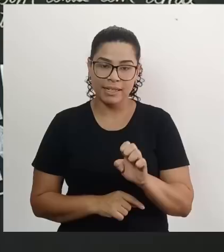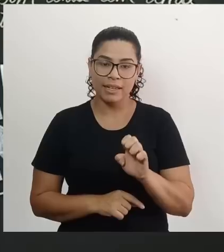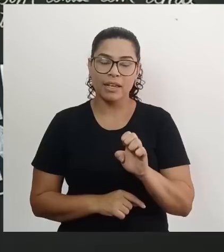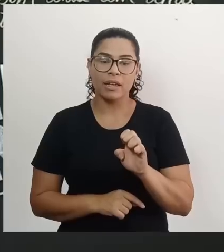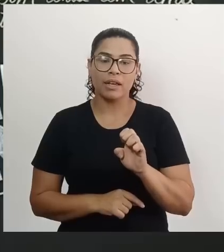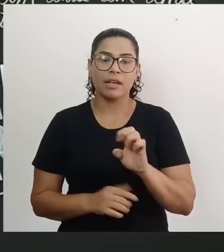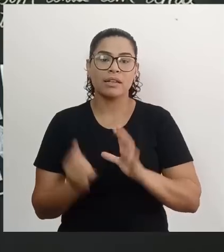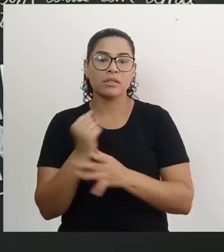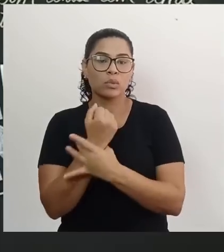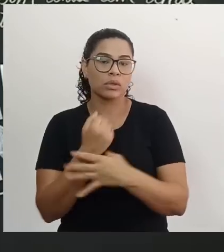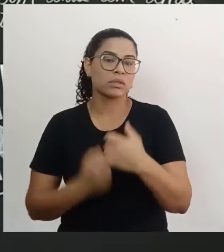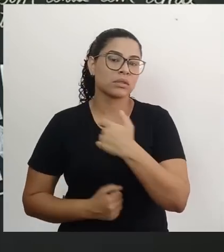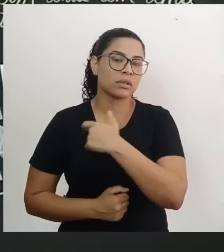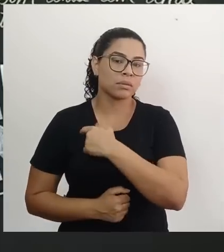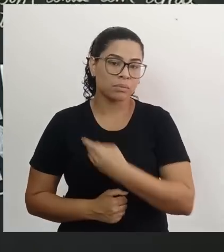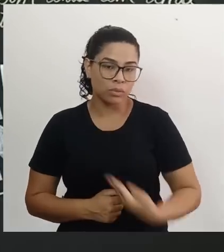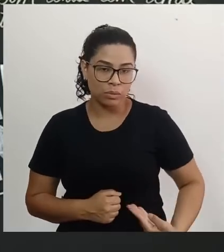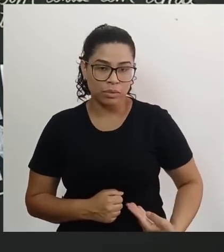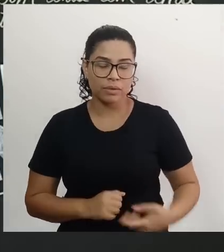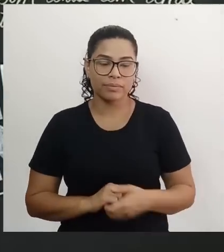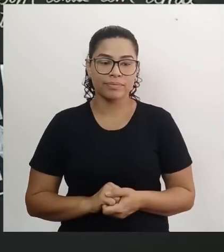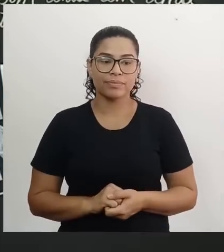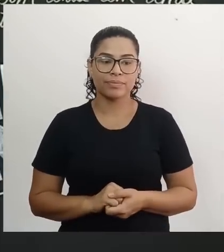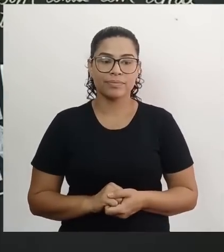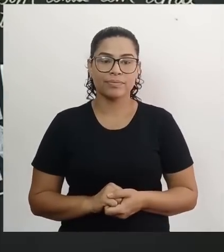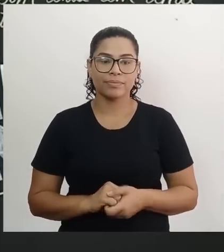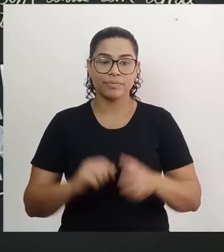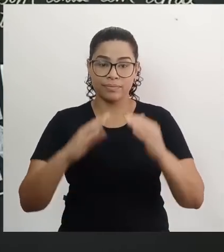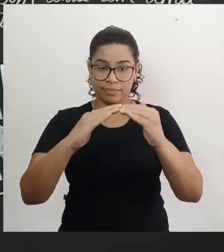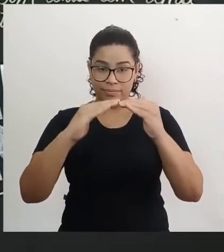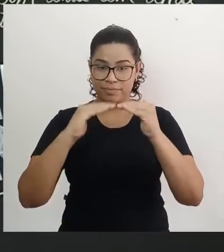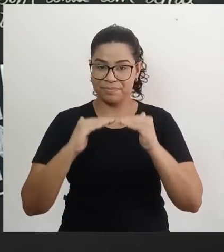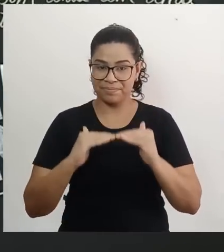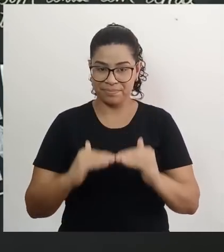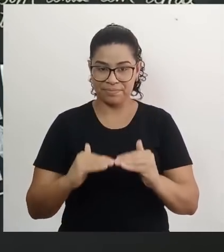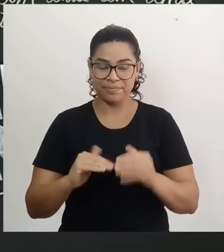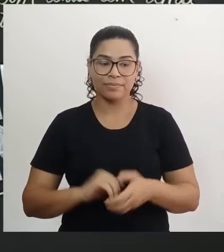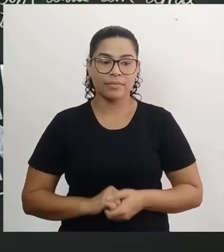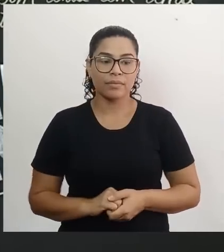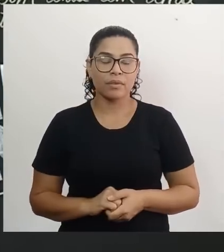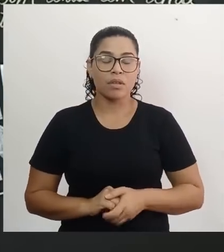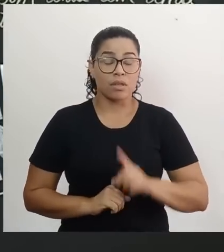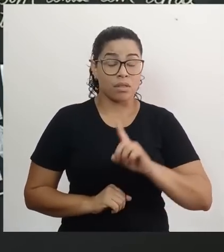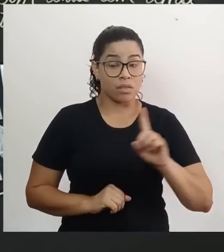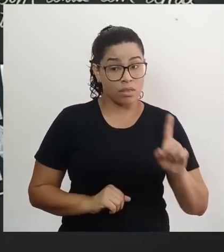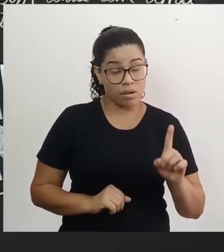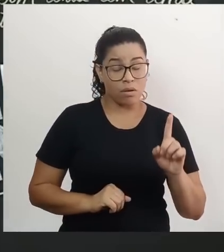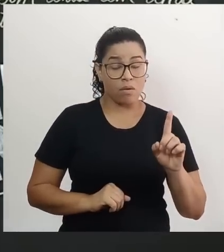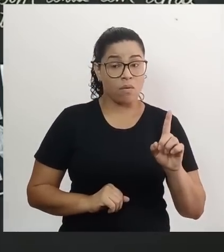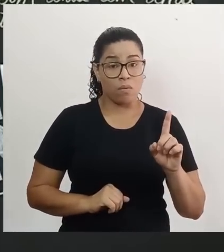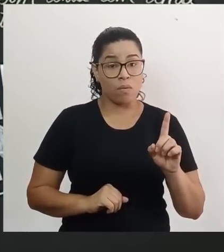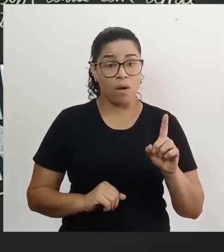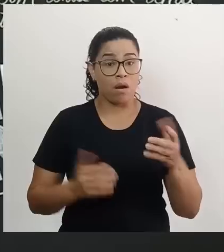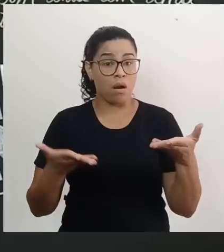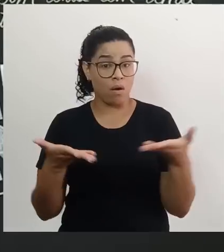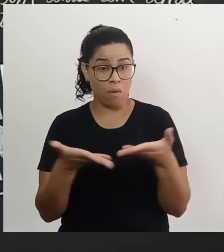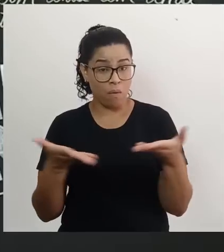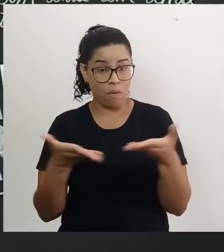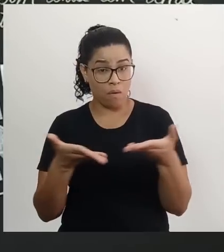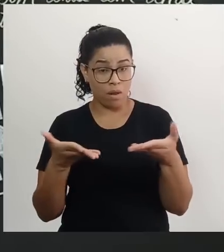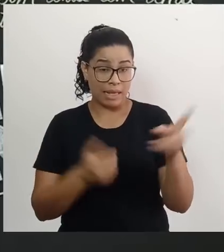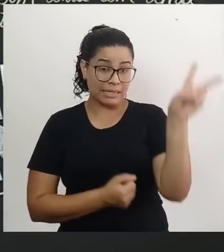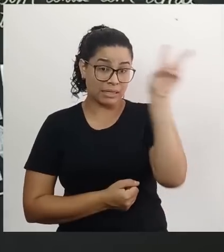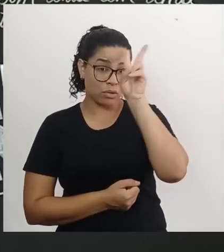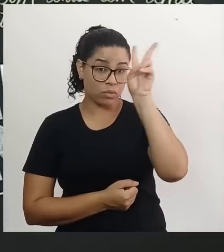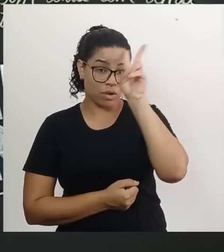por acaso, já começa um outro período, esse é o fato que estampa a capa desta edição de segunda, que também conta